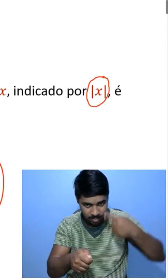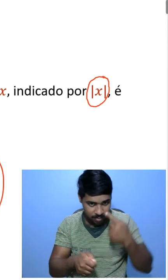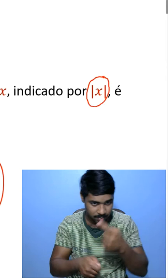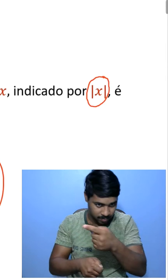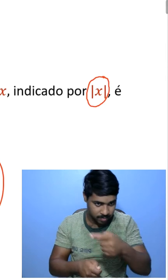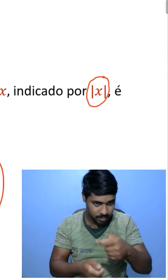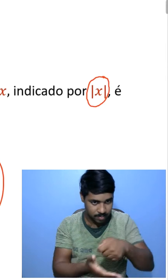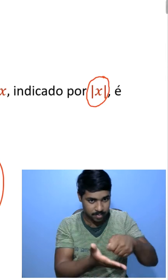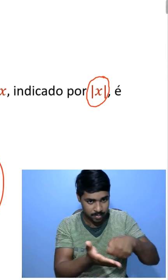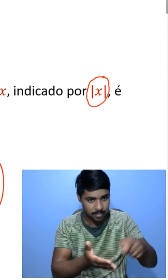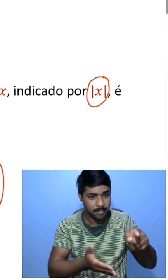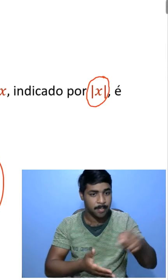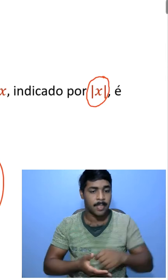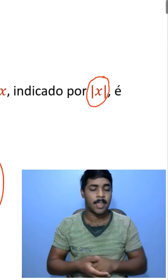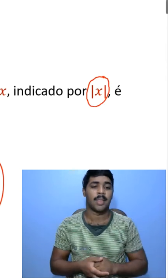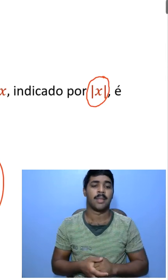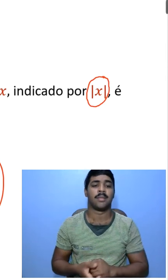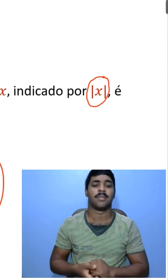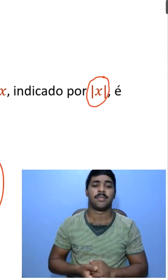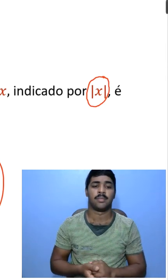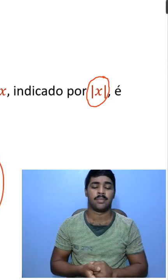pouquinho.